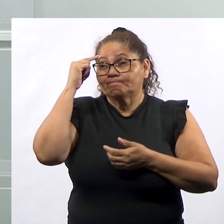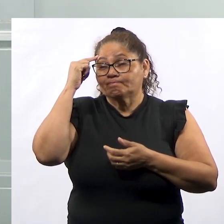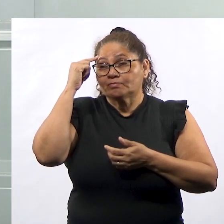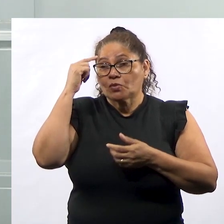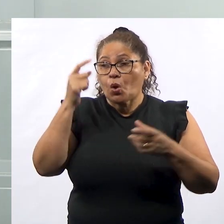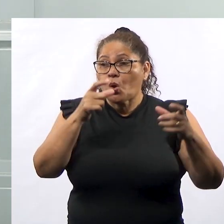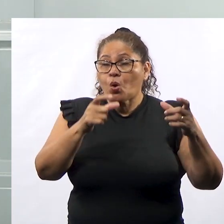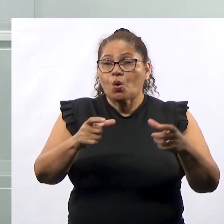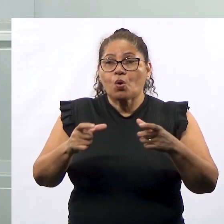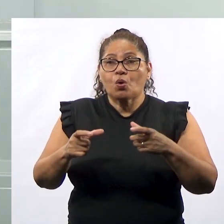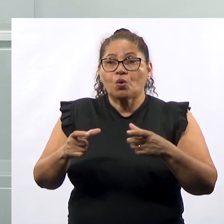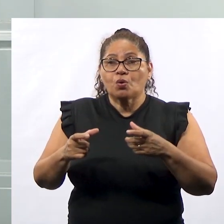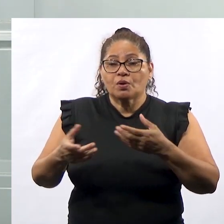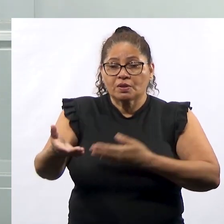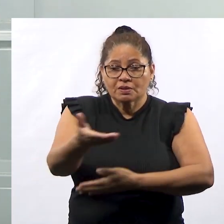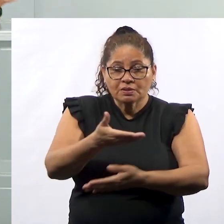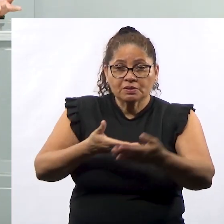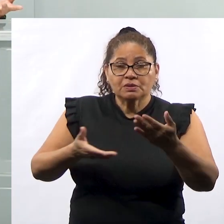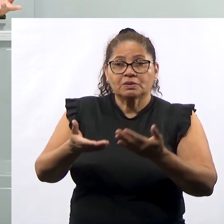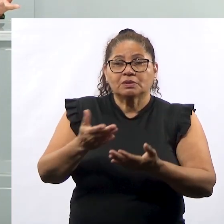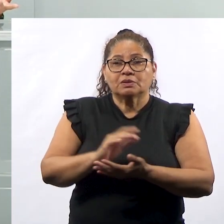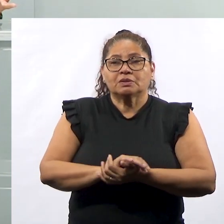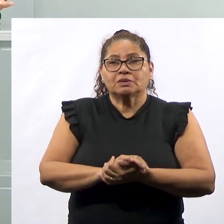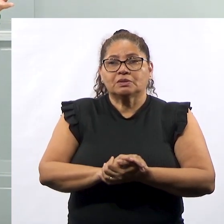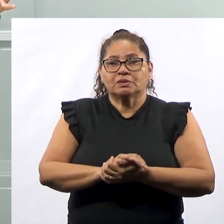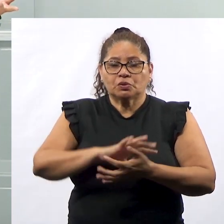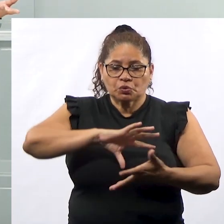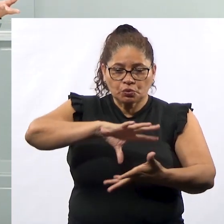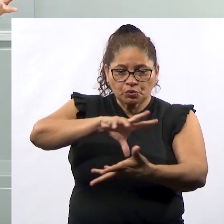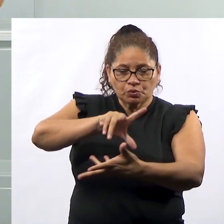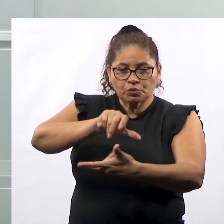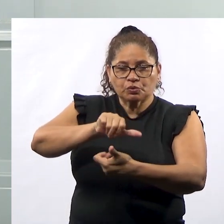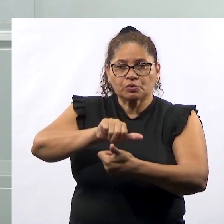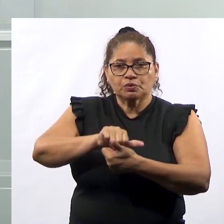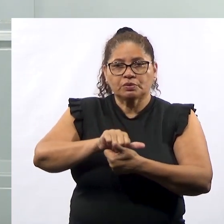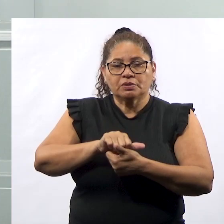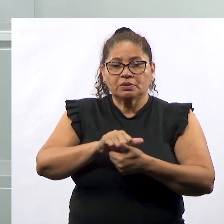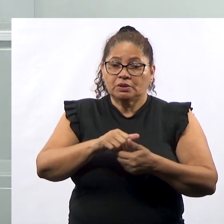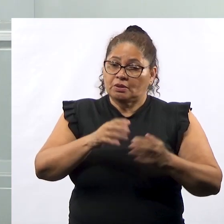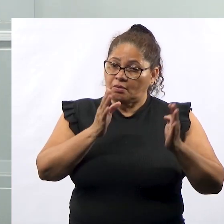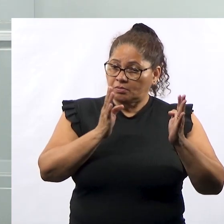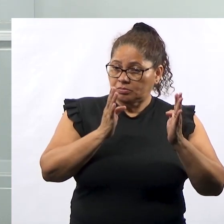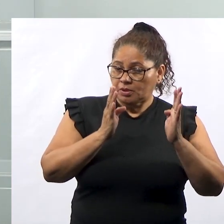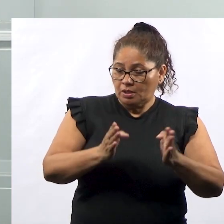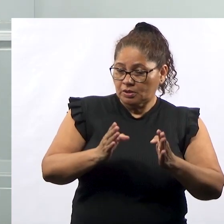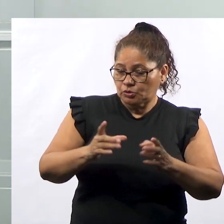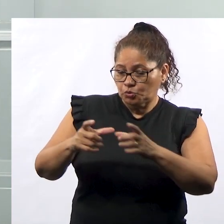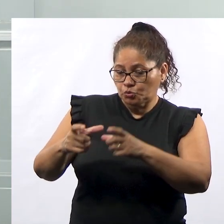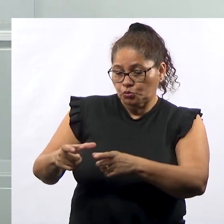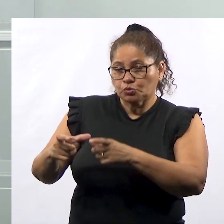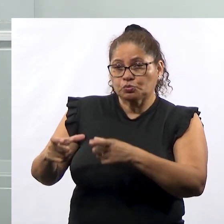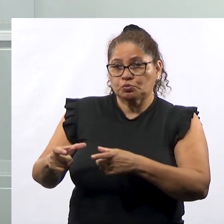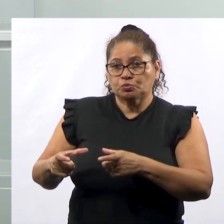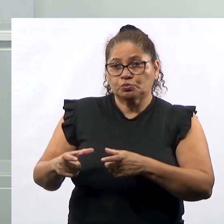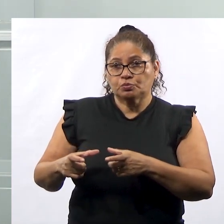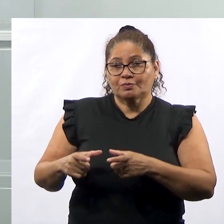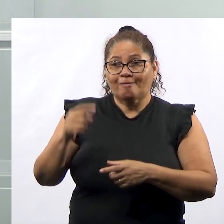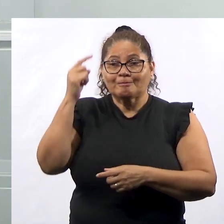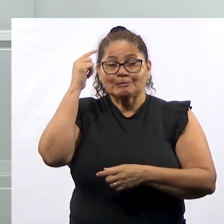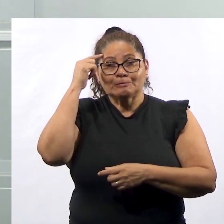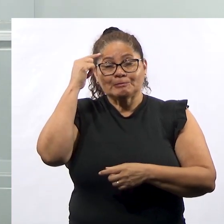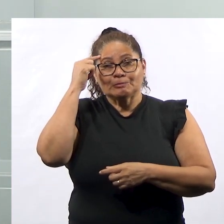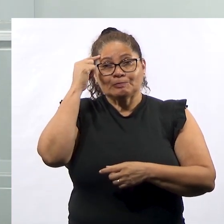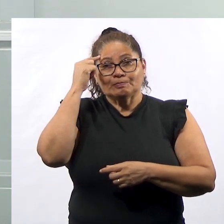o nosso local e relacione com esse global. Então, é a partir do local que o currículo precisa